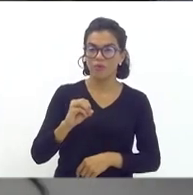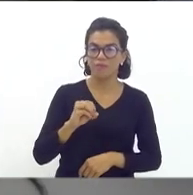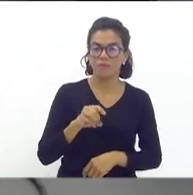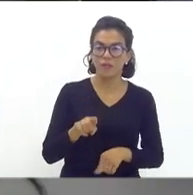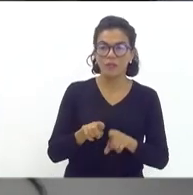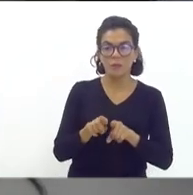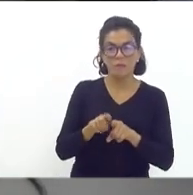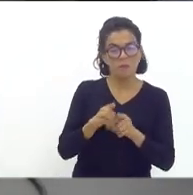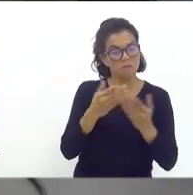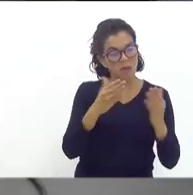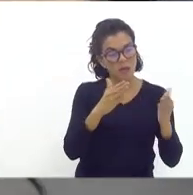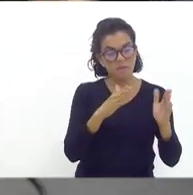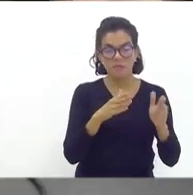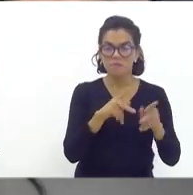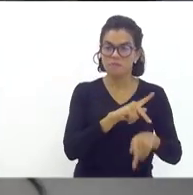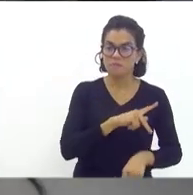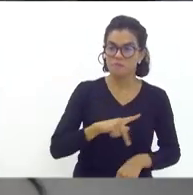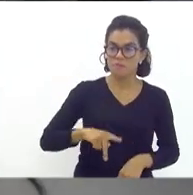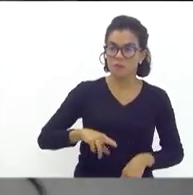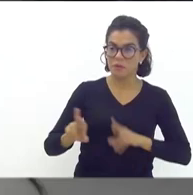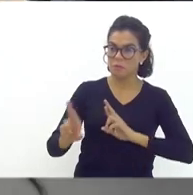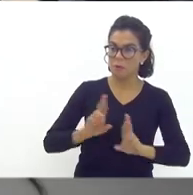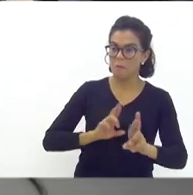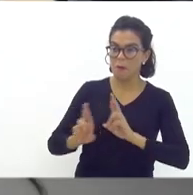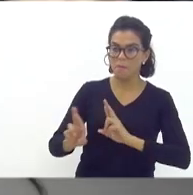até agora né nosso